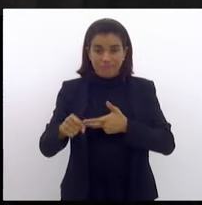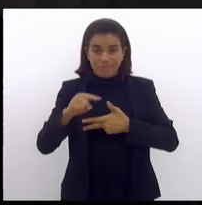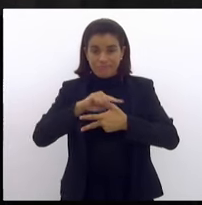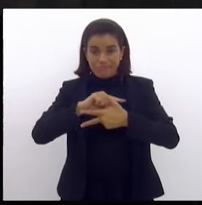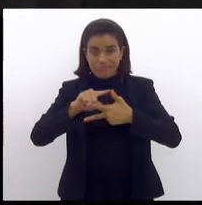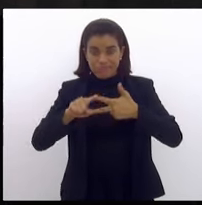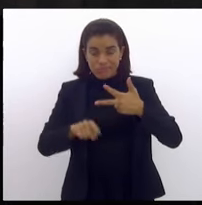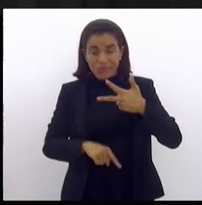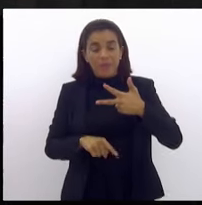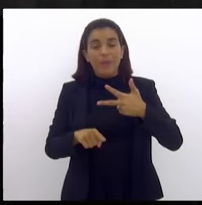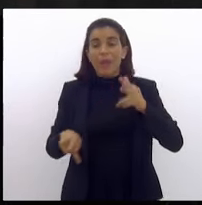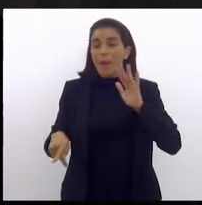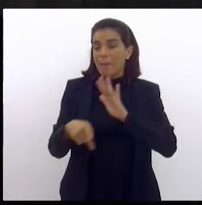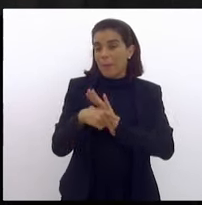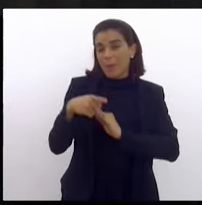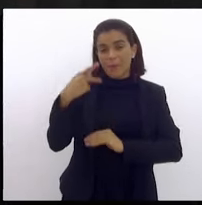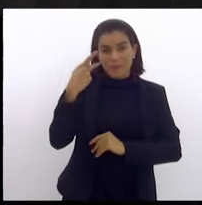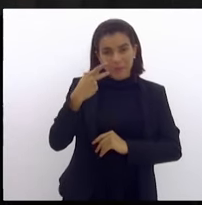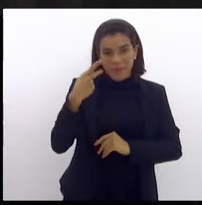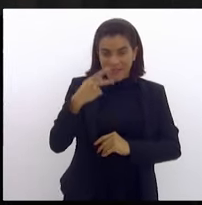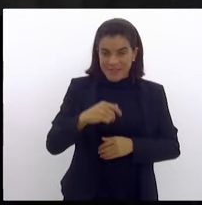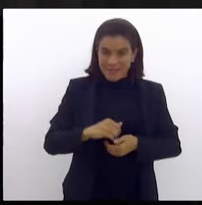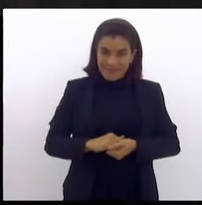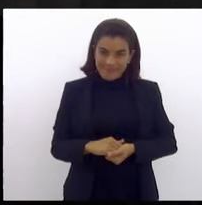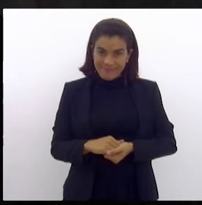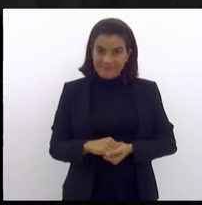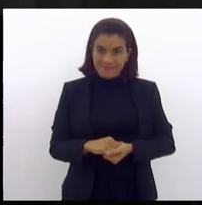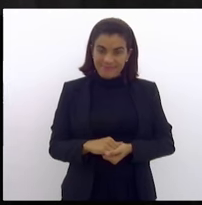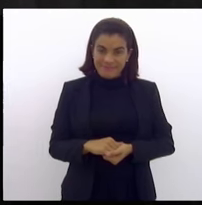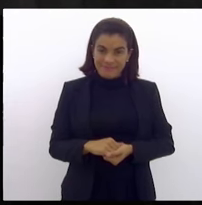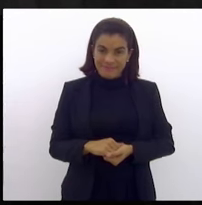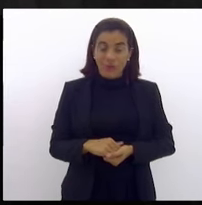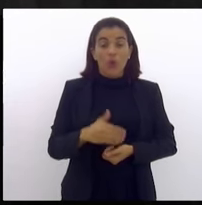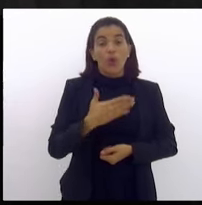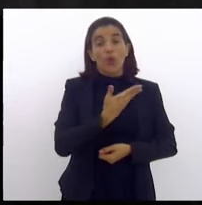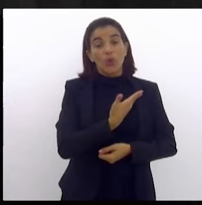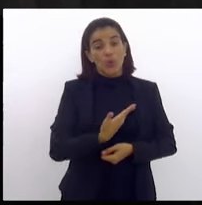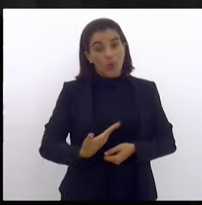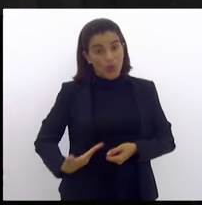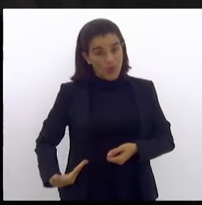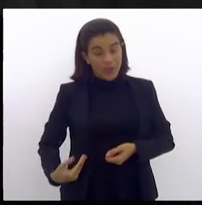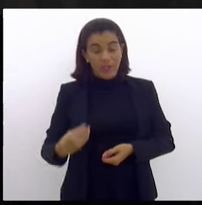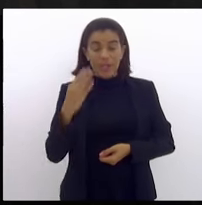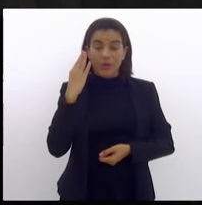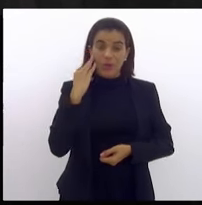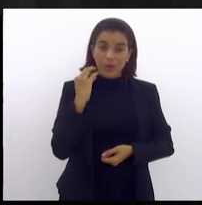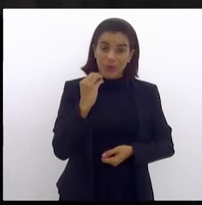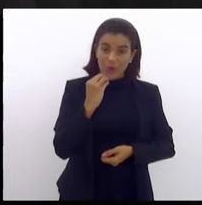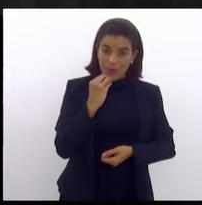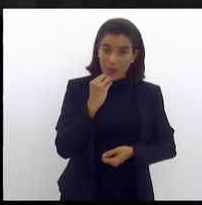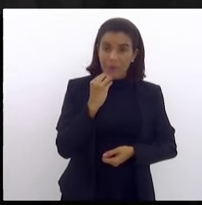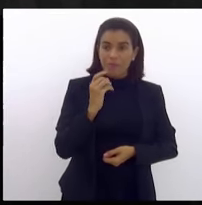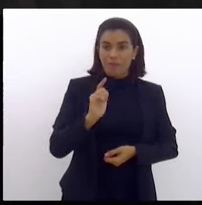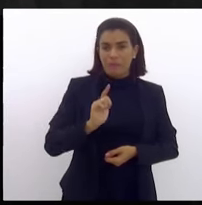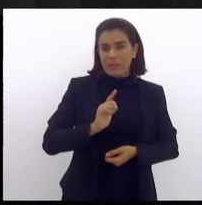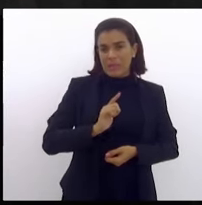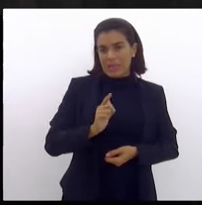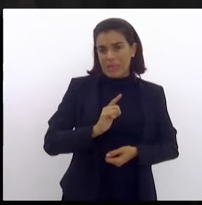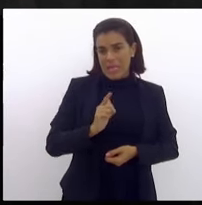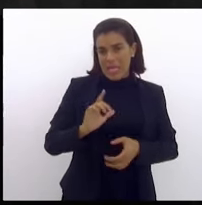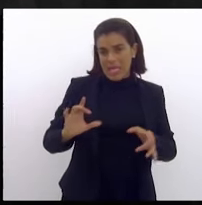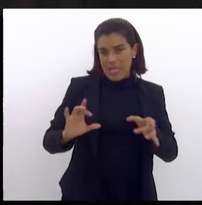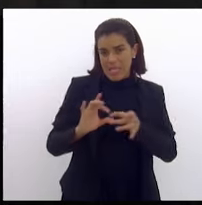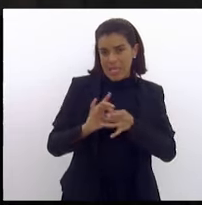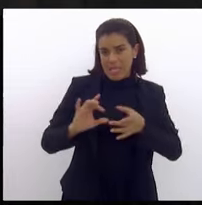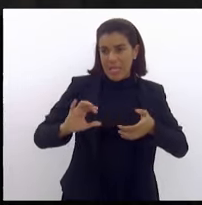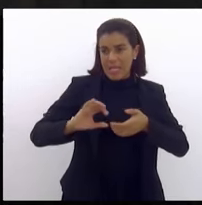é do jogo político. O governador do estado tem na sua